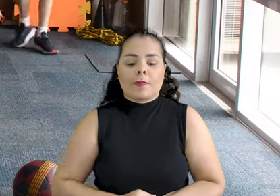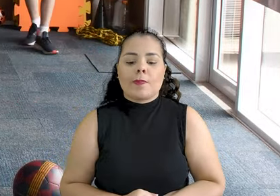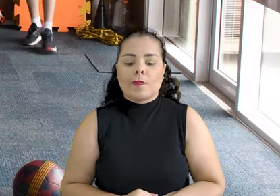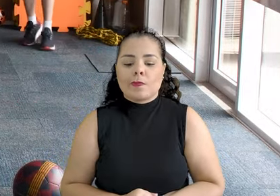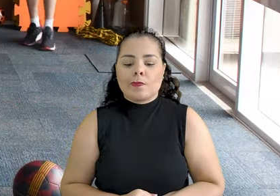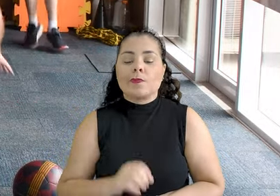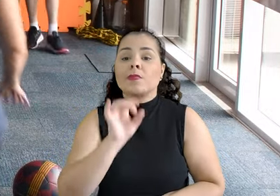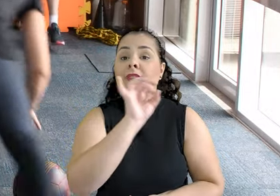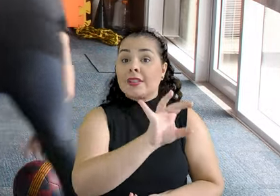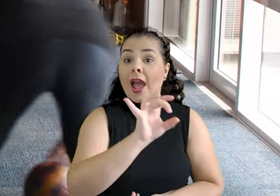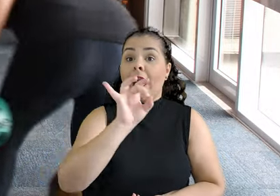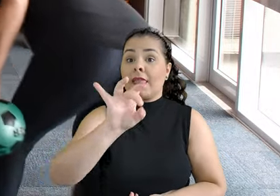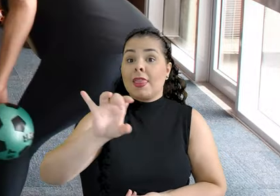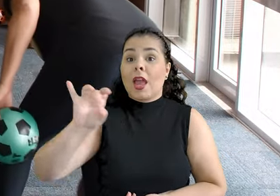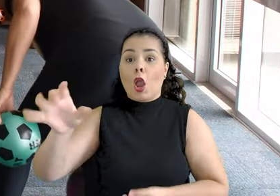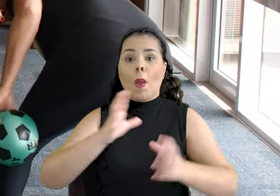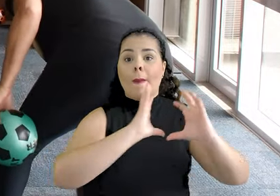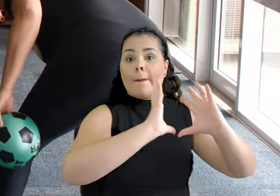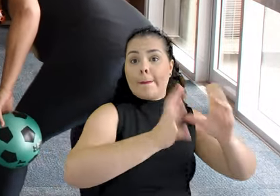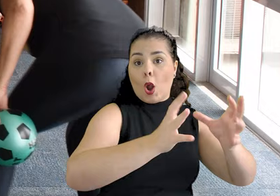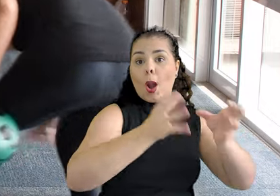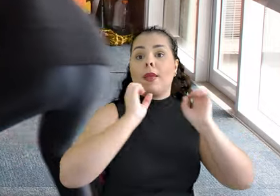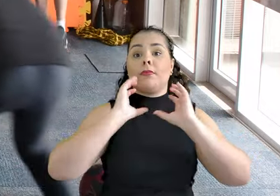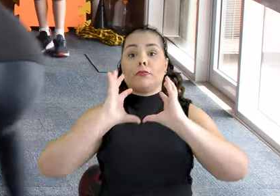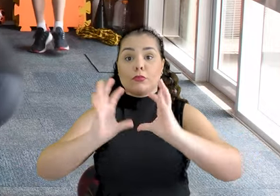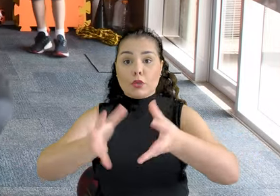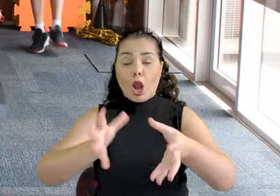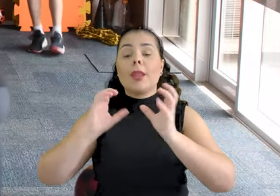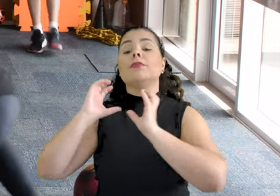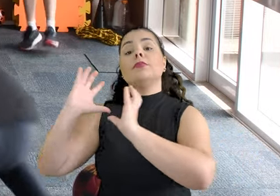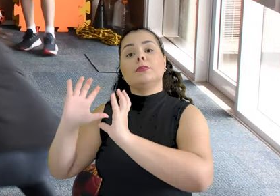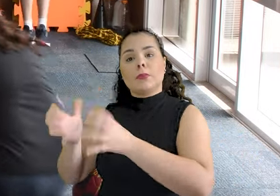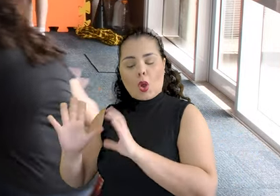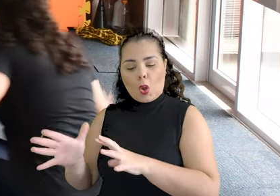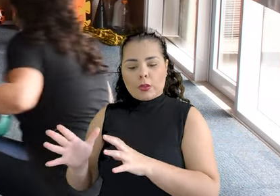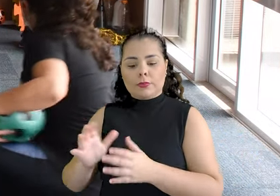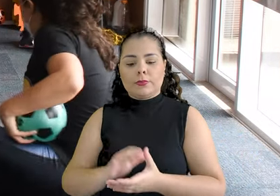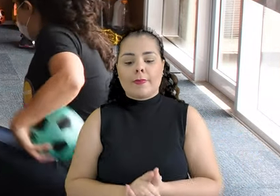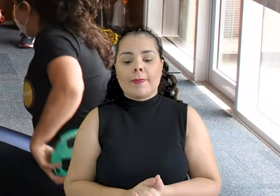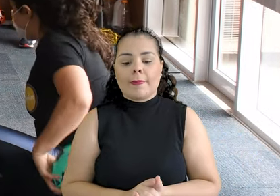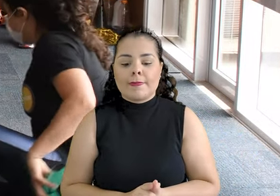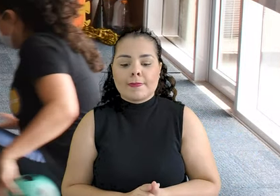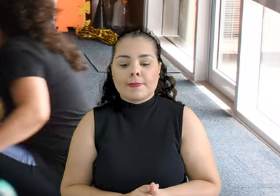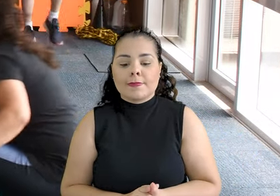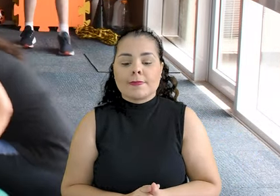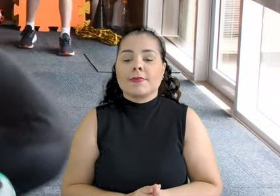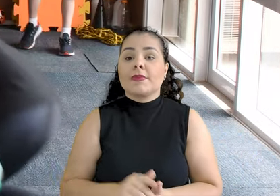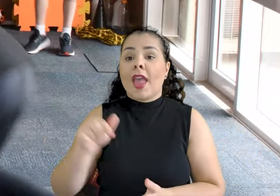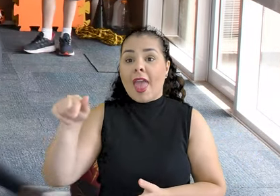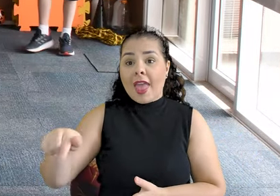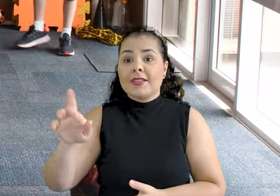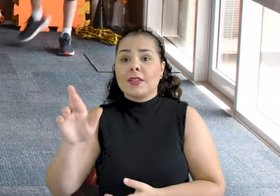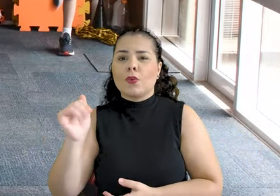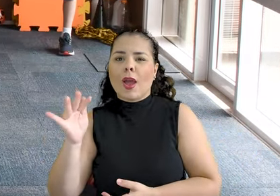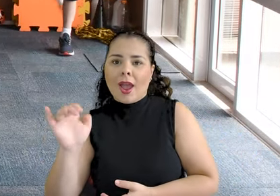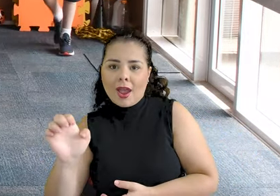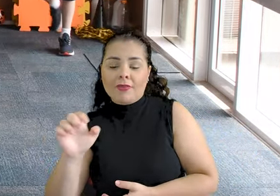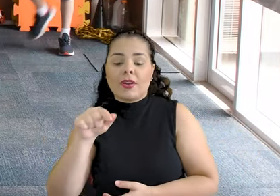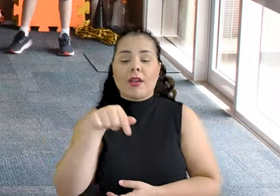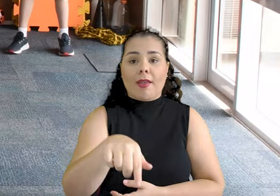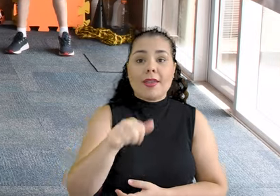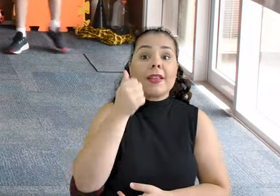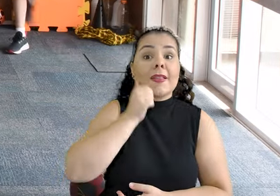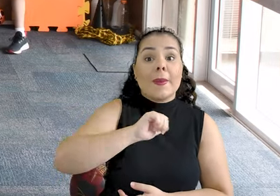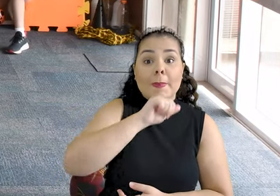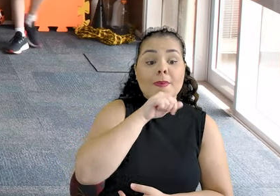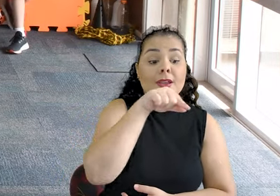cada uma num quadrado. Boa! Essa bola é do Rafa, essa bola é da Anne, da mamãe,